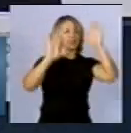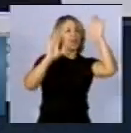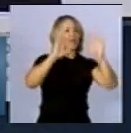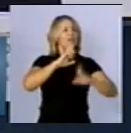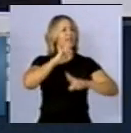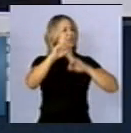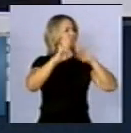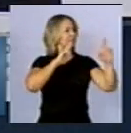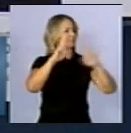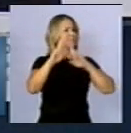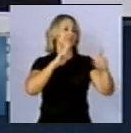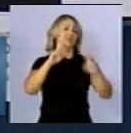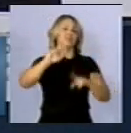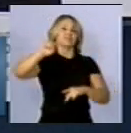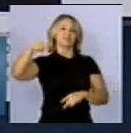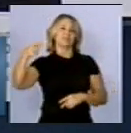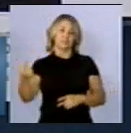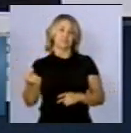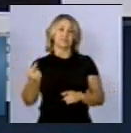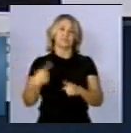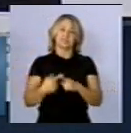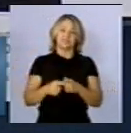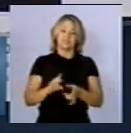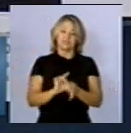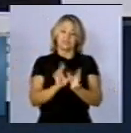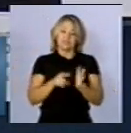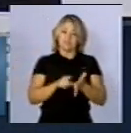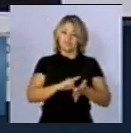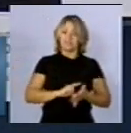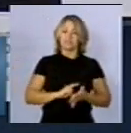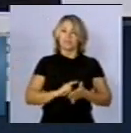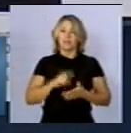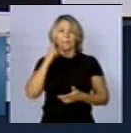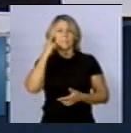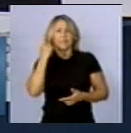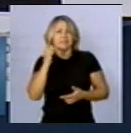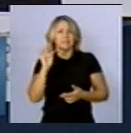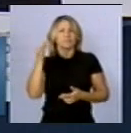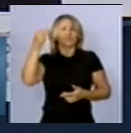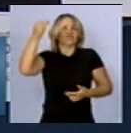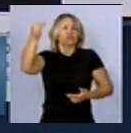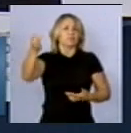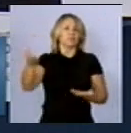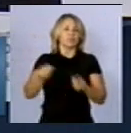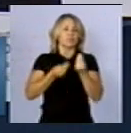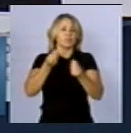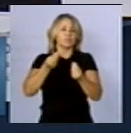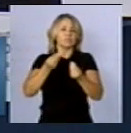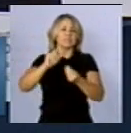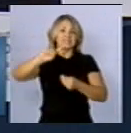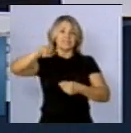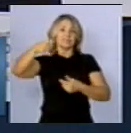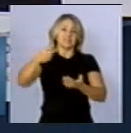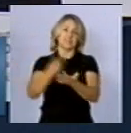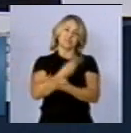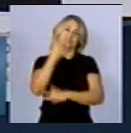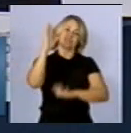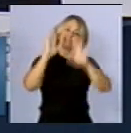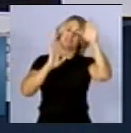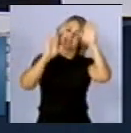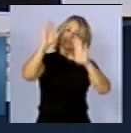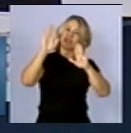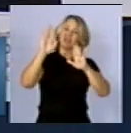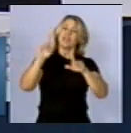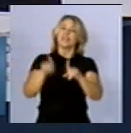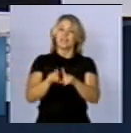depois isso no caso de licenciamento anterior imagina em caso de licenciamento posterior a licitação e aqui eu lembro